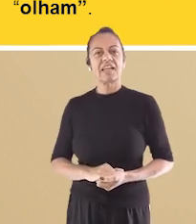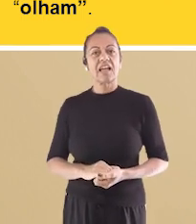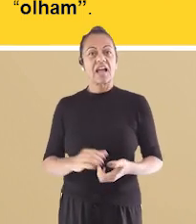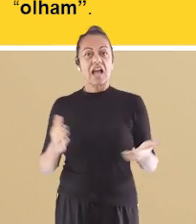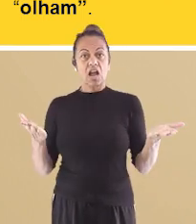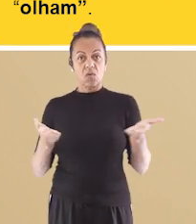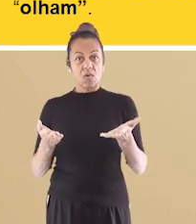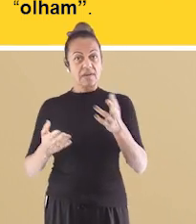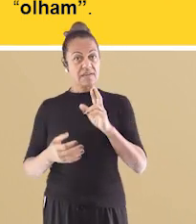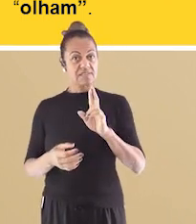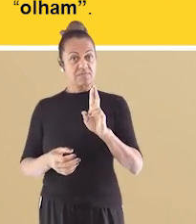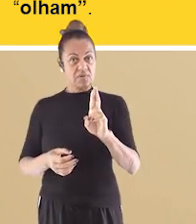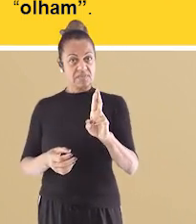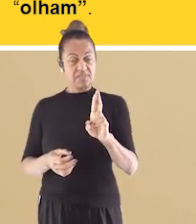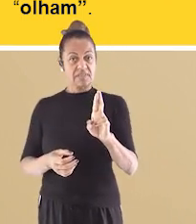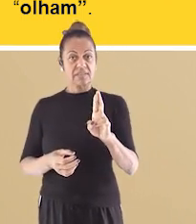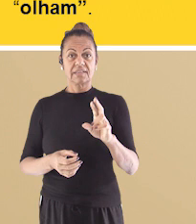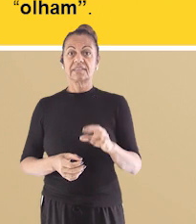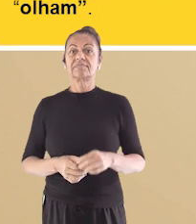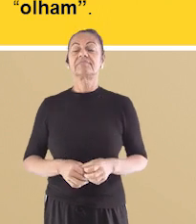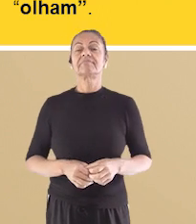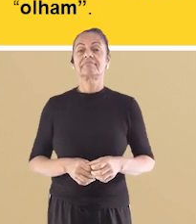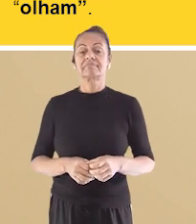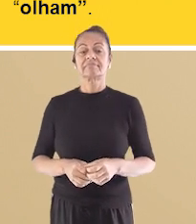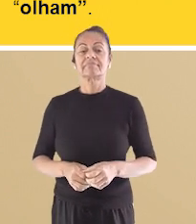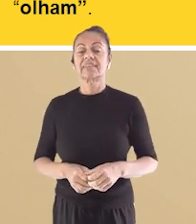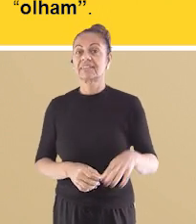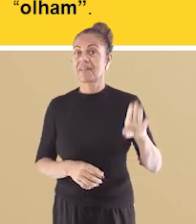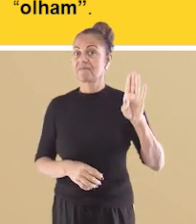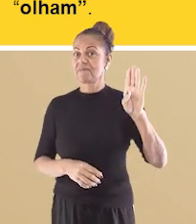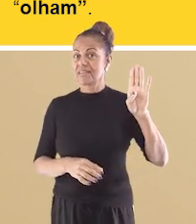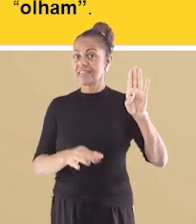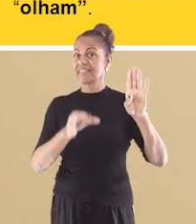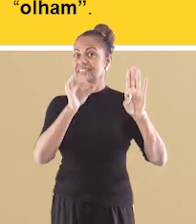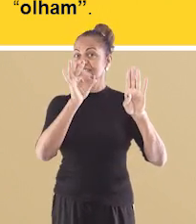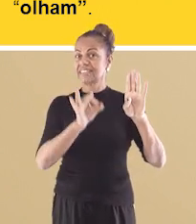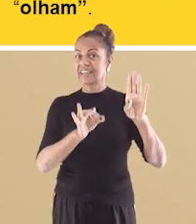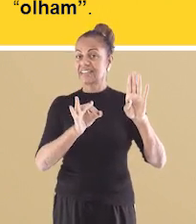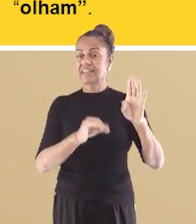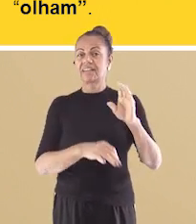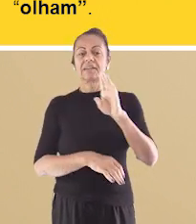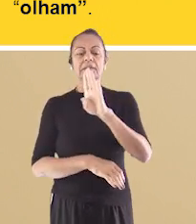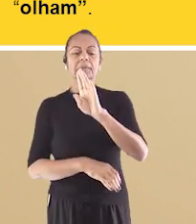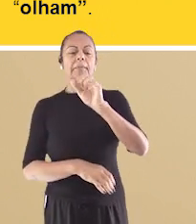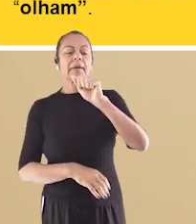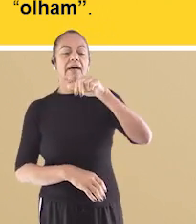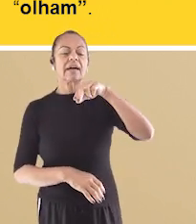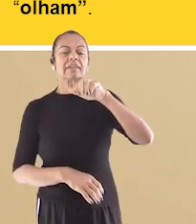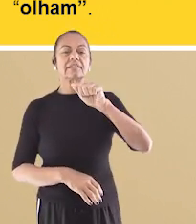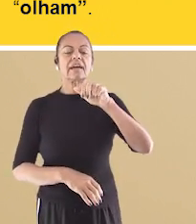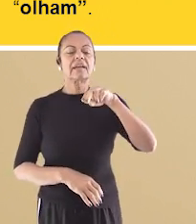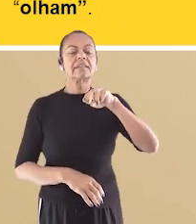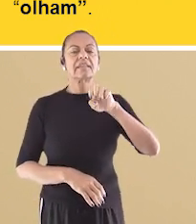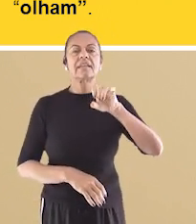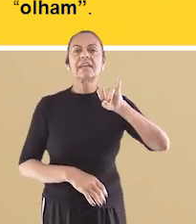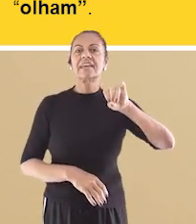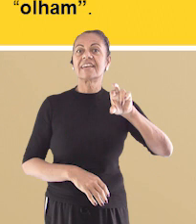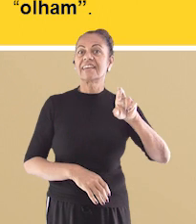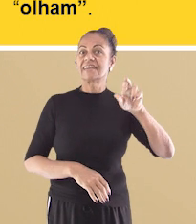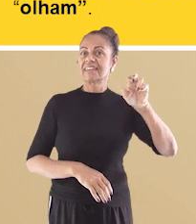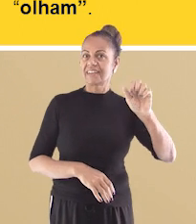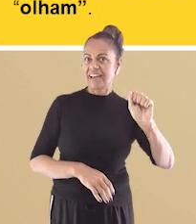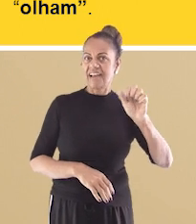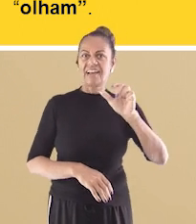Vamos para a nossa resposta. Quem respondeu a letra B acertou. Bananeiras rima com